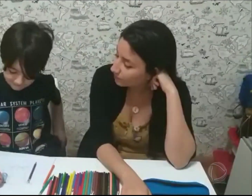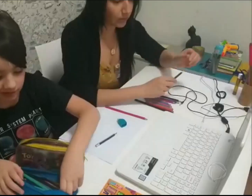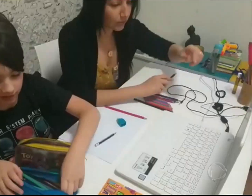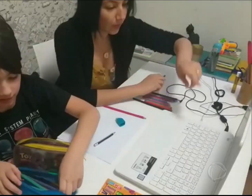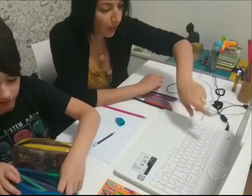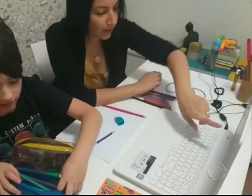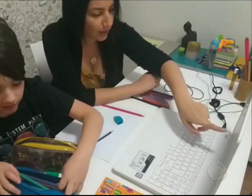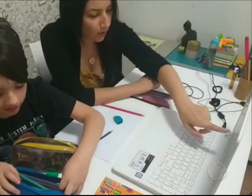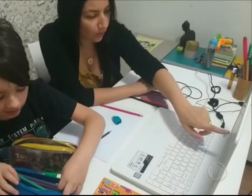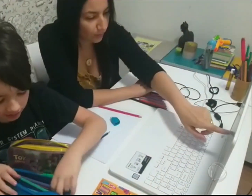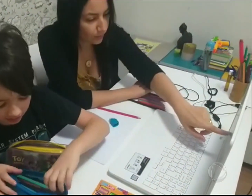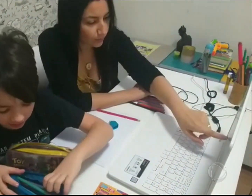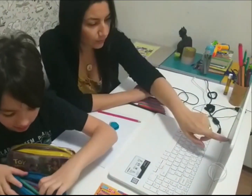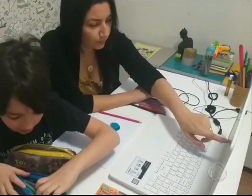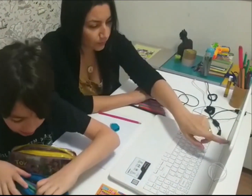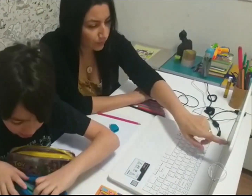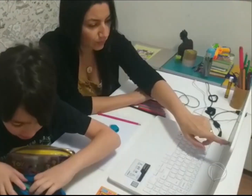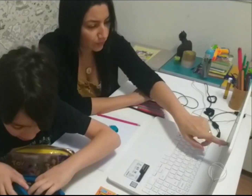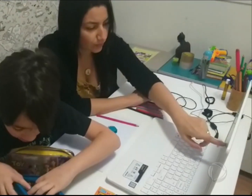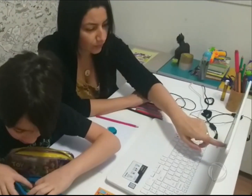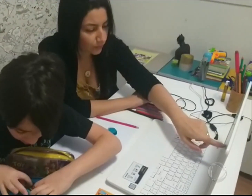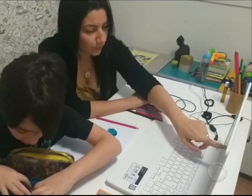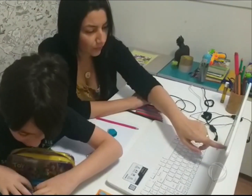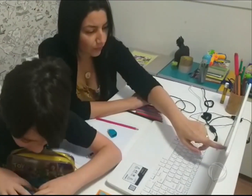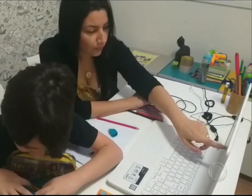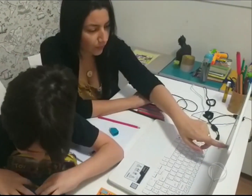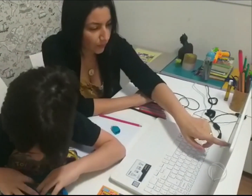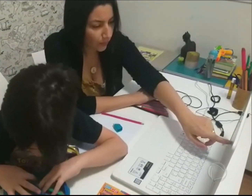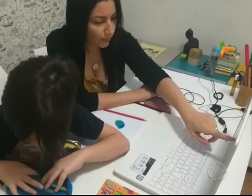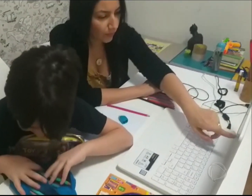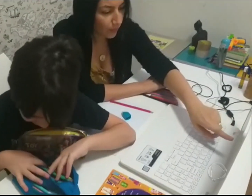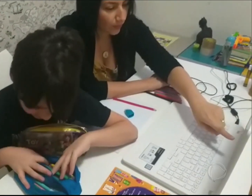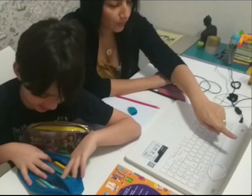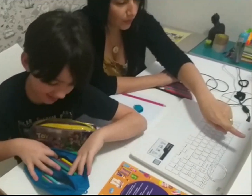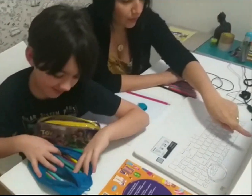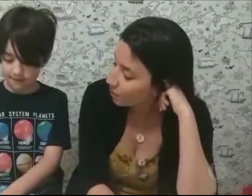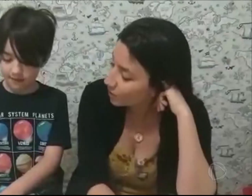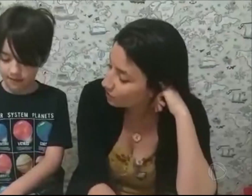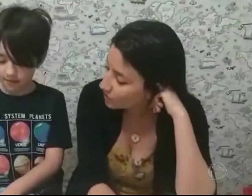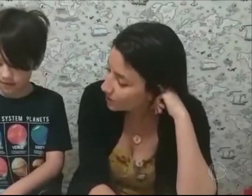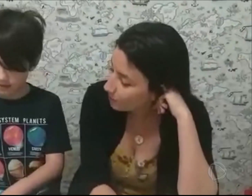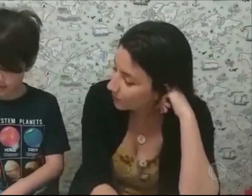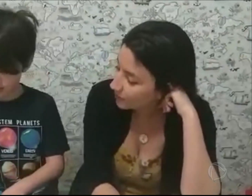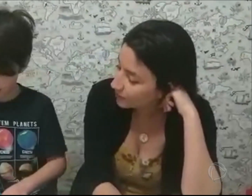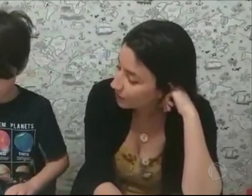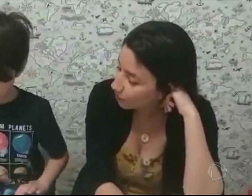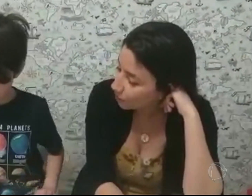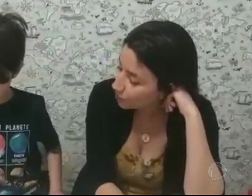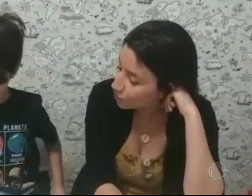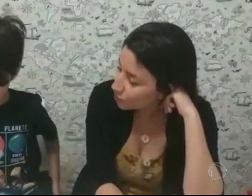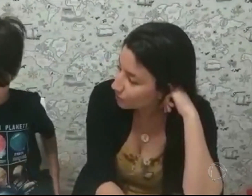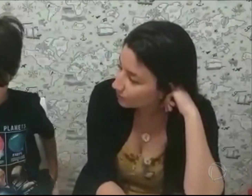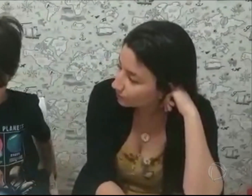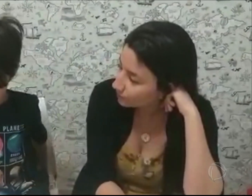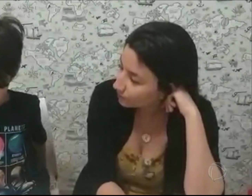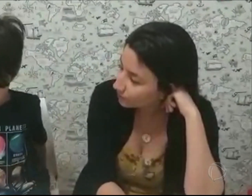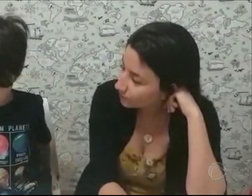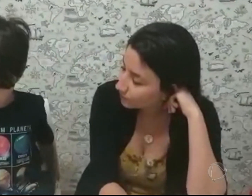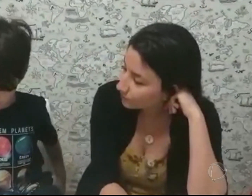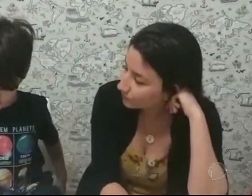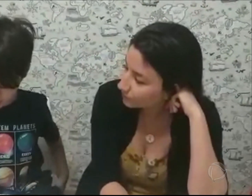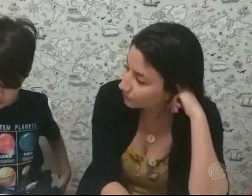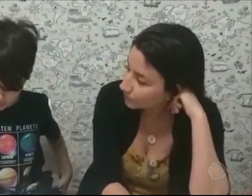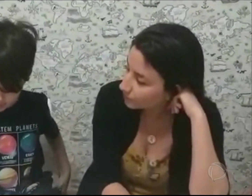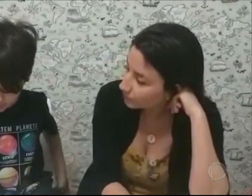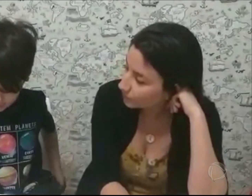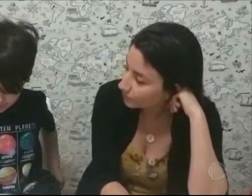monocromia. Aqui, ó. Quanto tempo vai durar esse provisório? Essa é a pergunta que mais